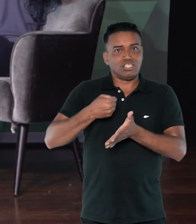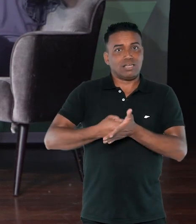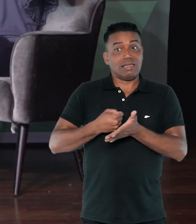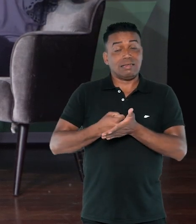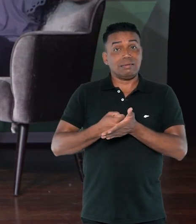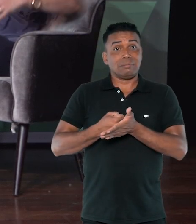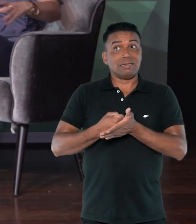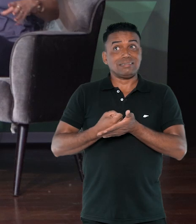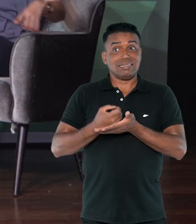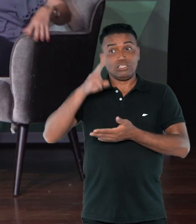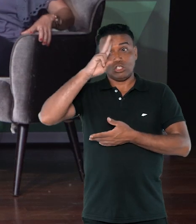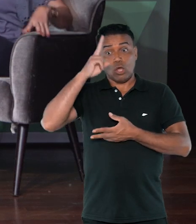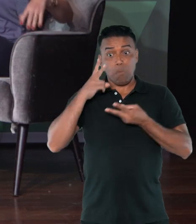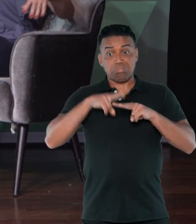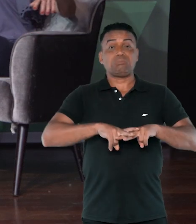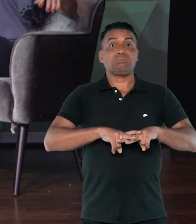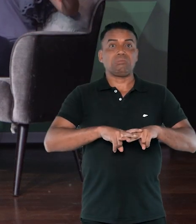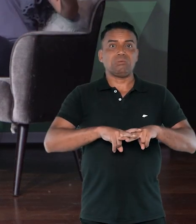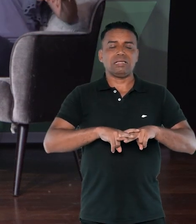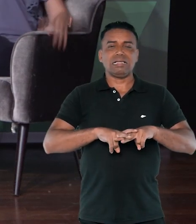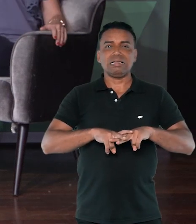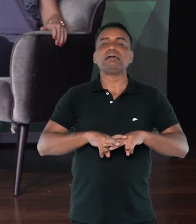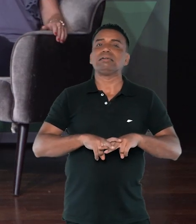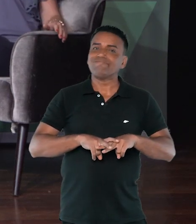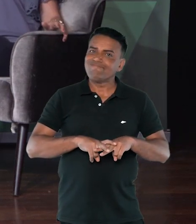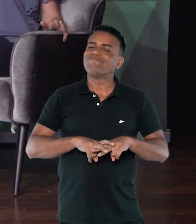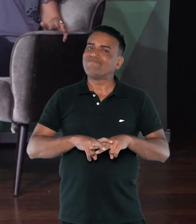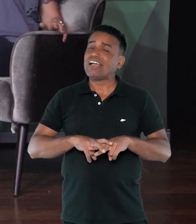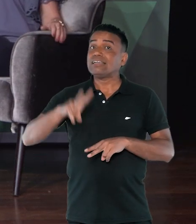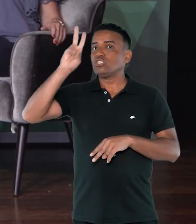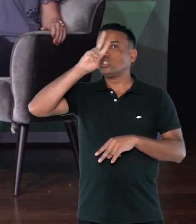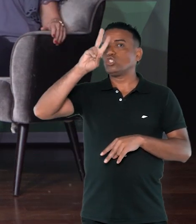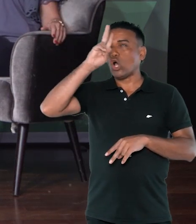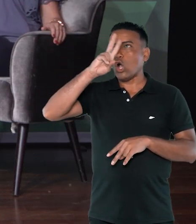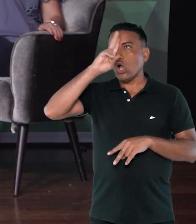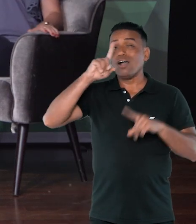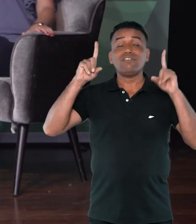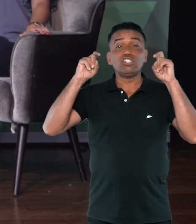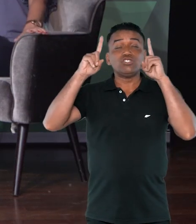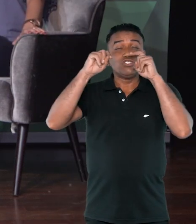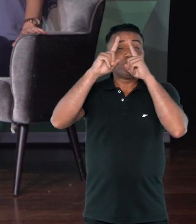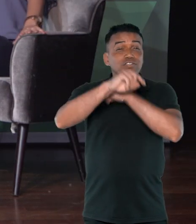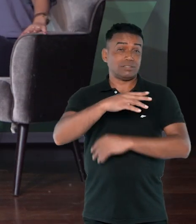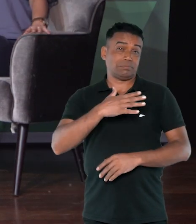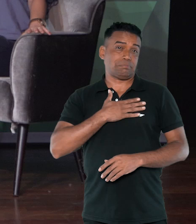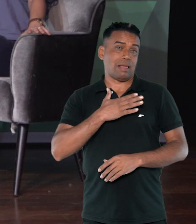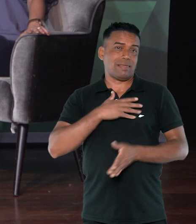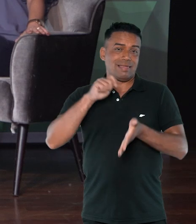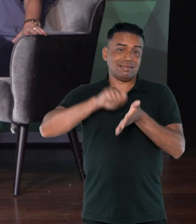estou travada. Então, e quando deslanchou, eu fiz... Você vai ter que dar uma sinopse dele, senão vai matar todo mundo de